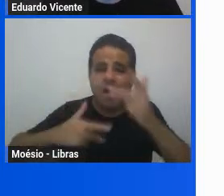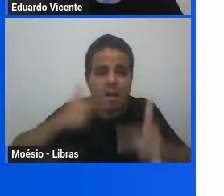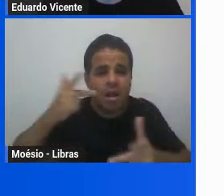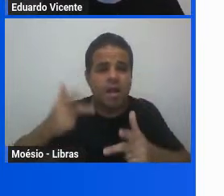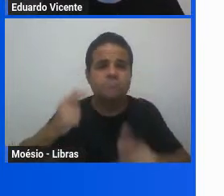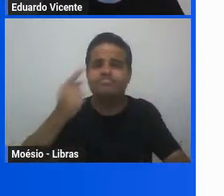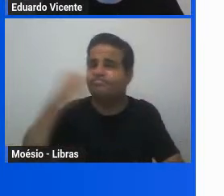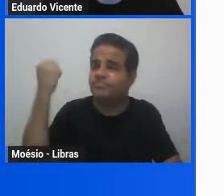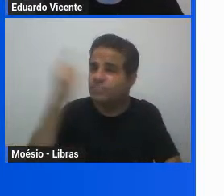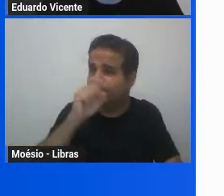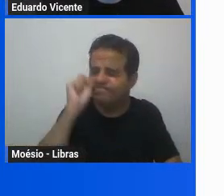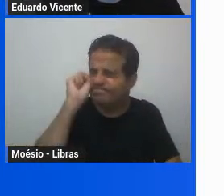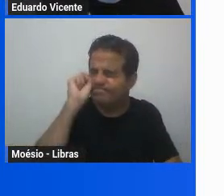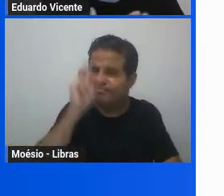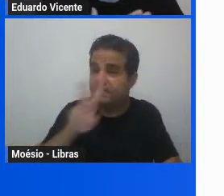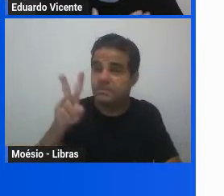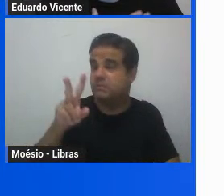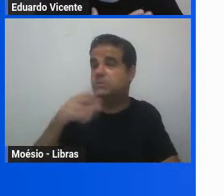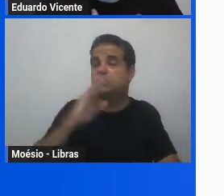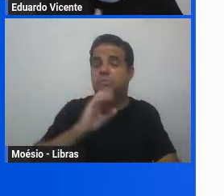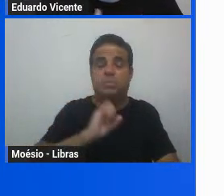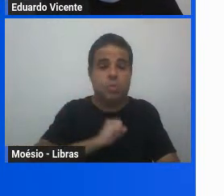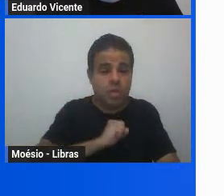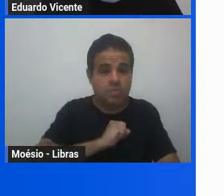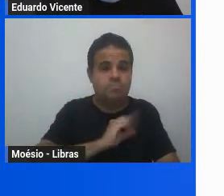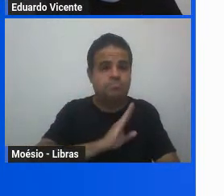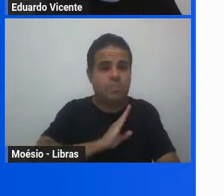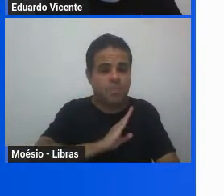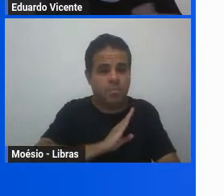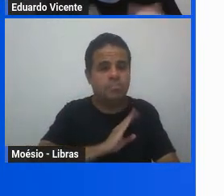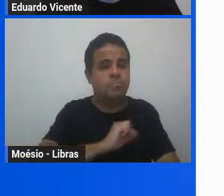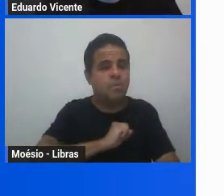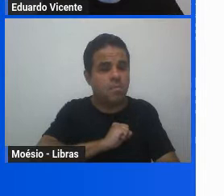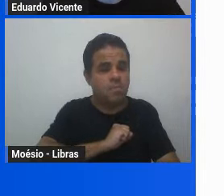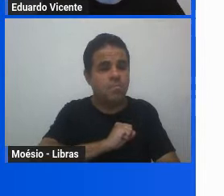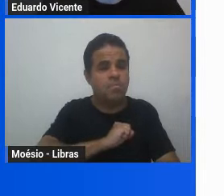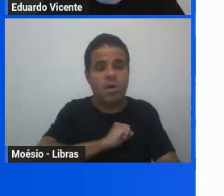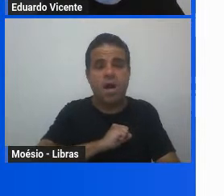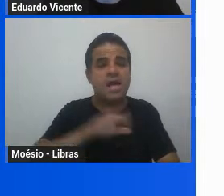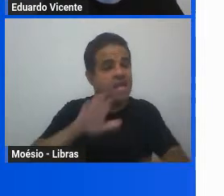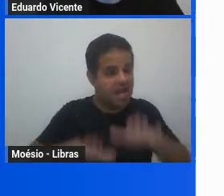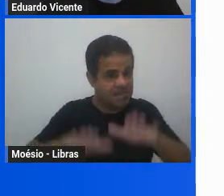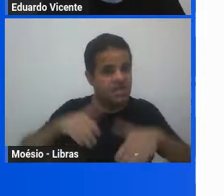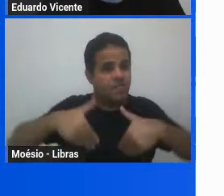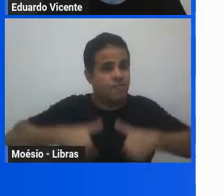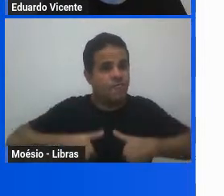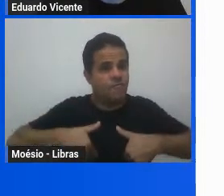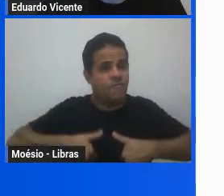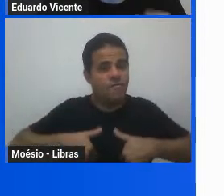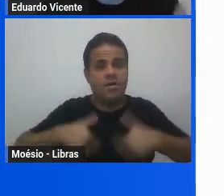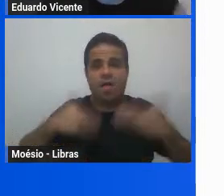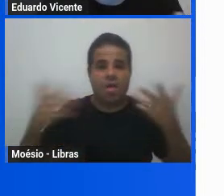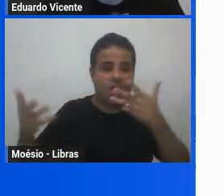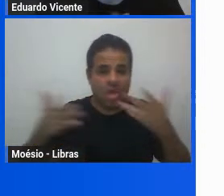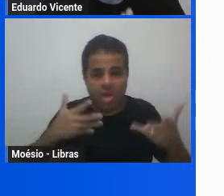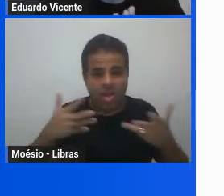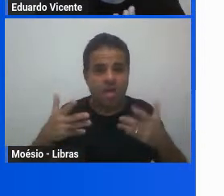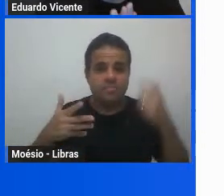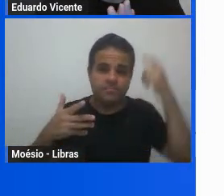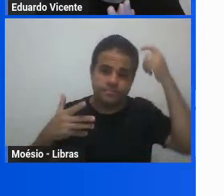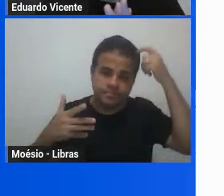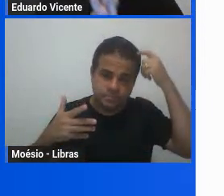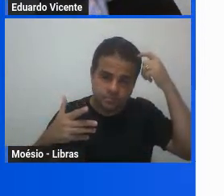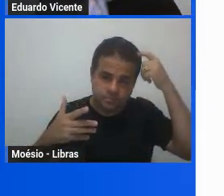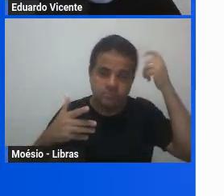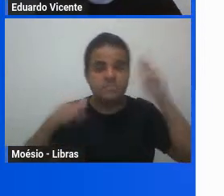visão turva, tem palpitações no coração e às vezes até fome. Este é um sinal de alerta que eu devo,